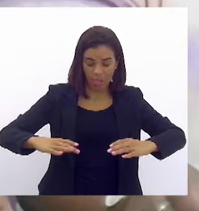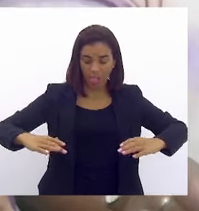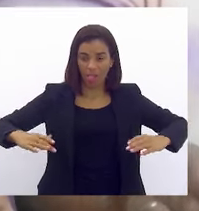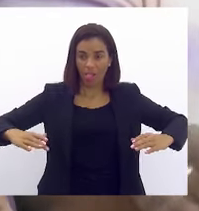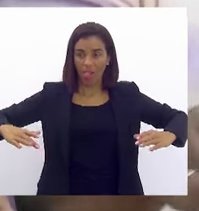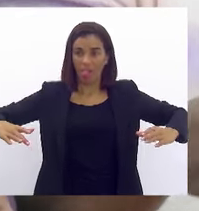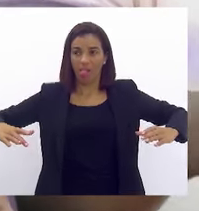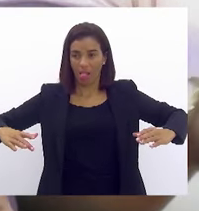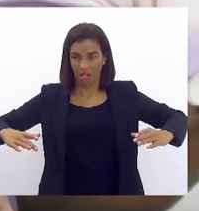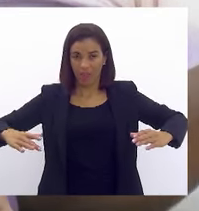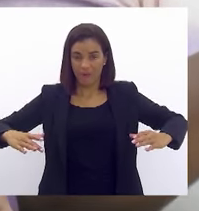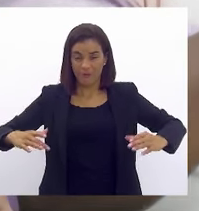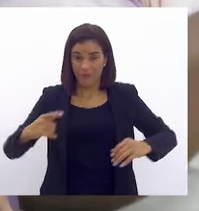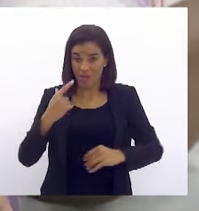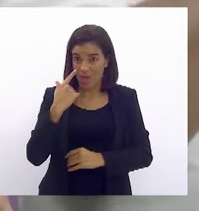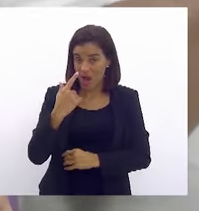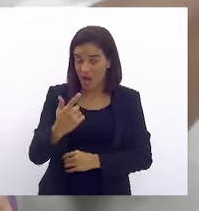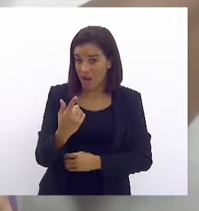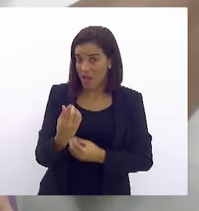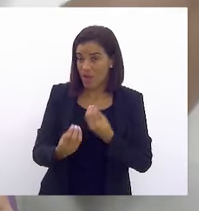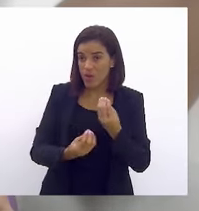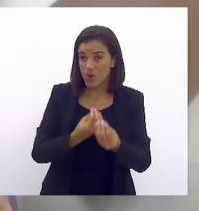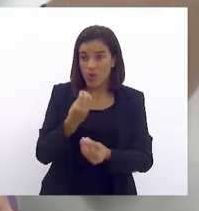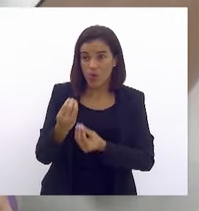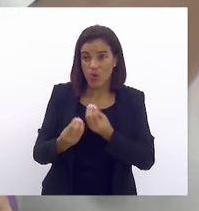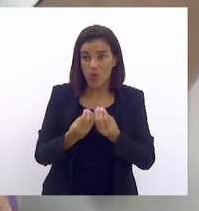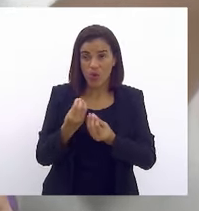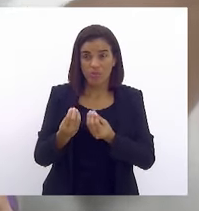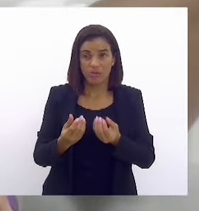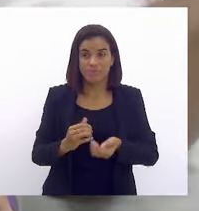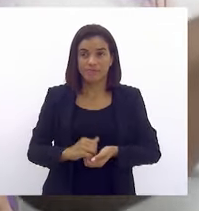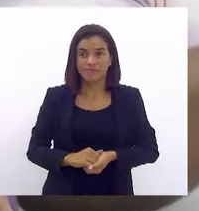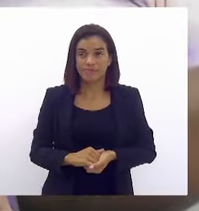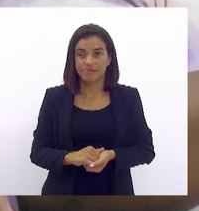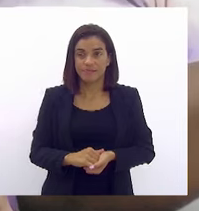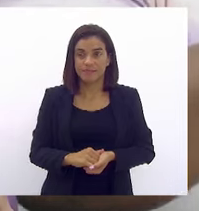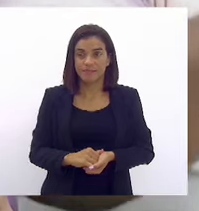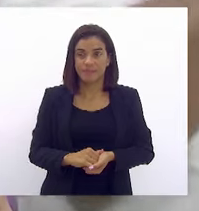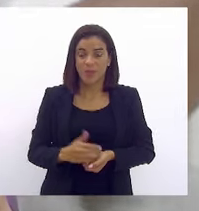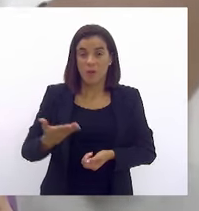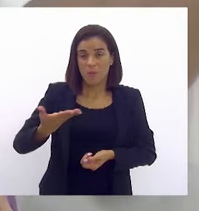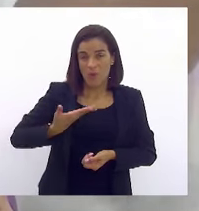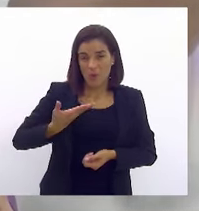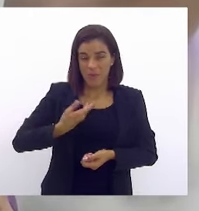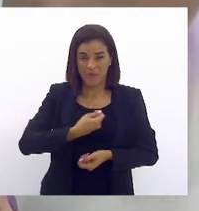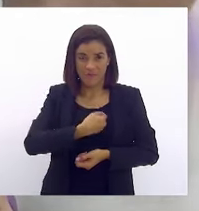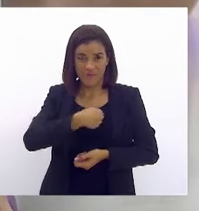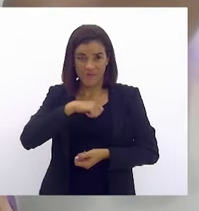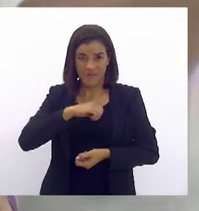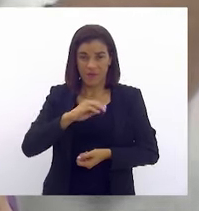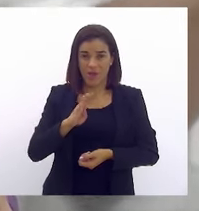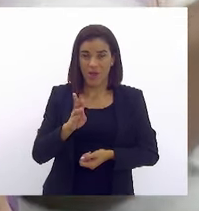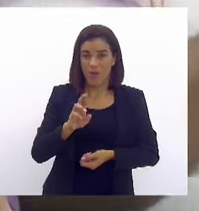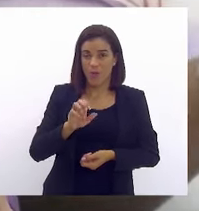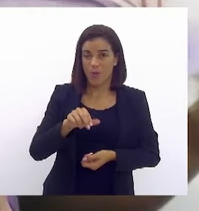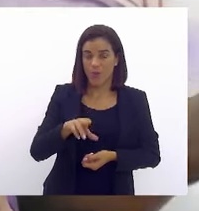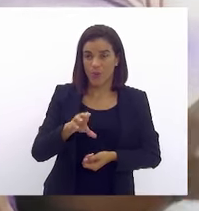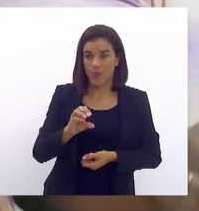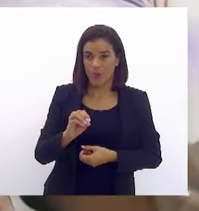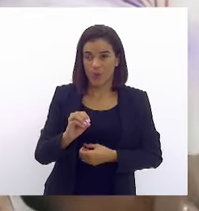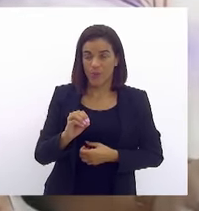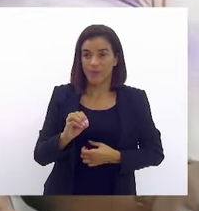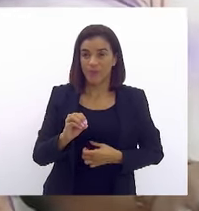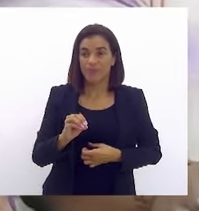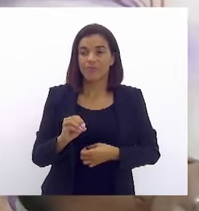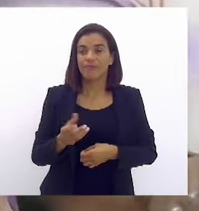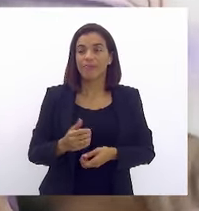invasão que está tendo na nossa cidade, em beira de lagoa. Meu amigo fiscal Bruno aqui, eu sempre ligo para ele, ó, fizeram mais uma casa